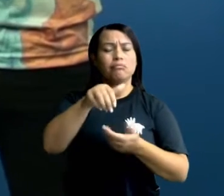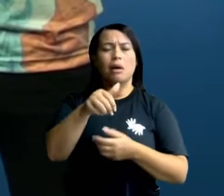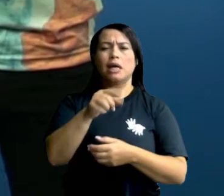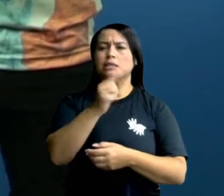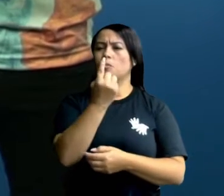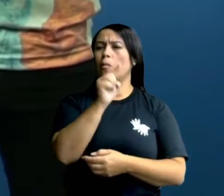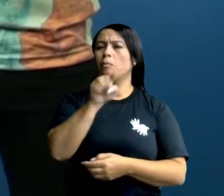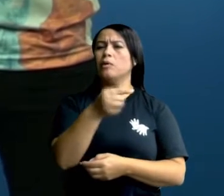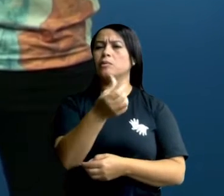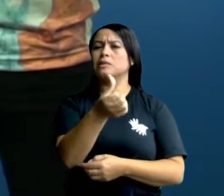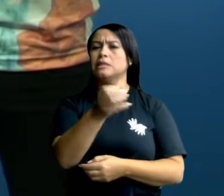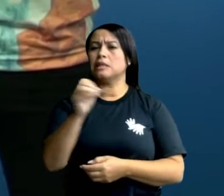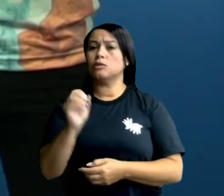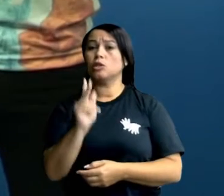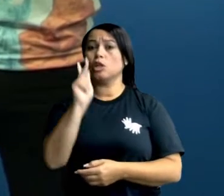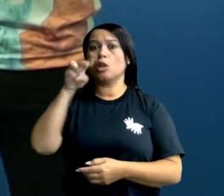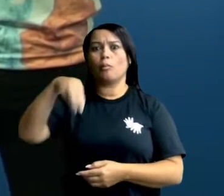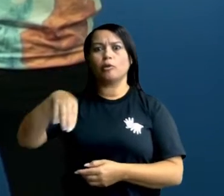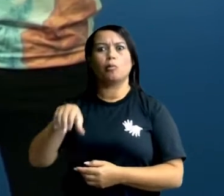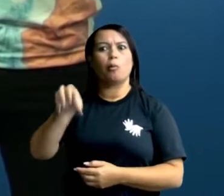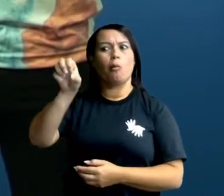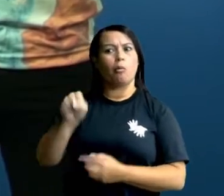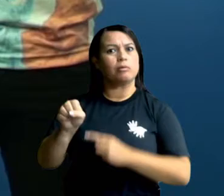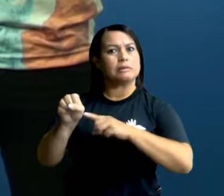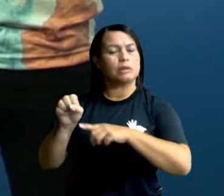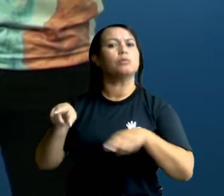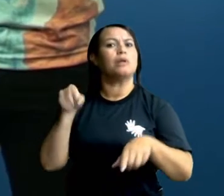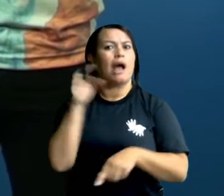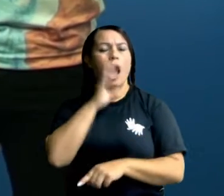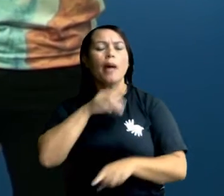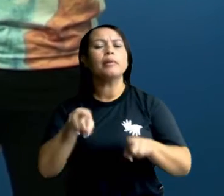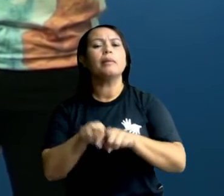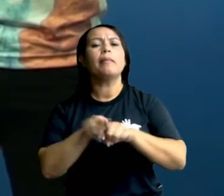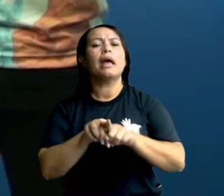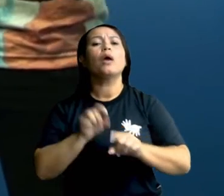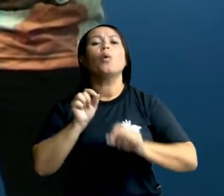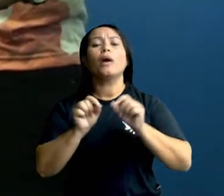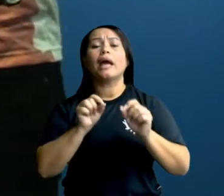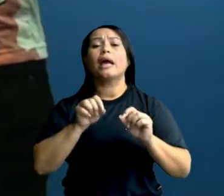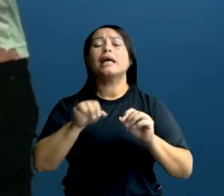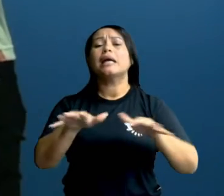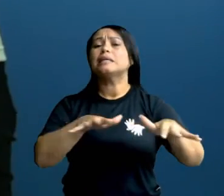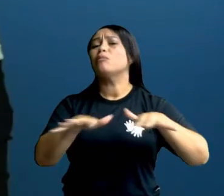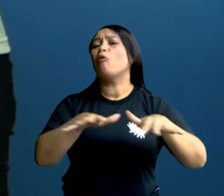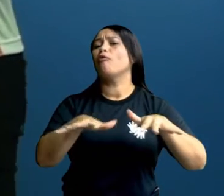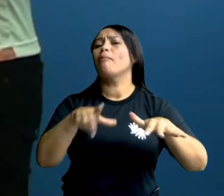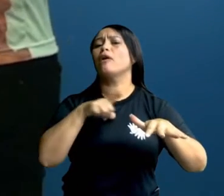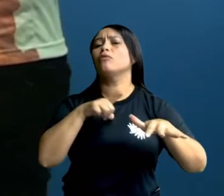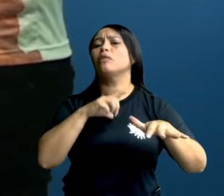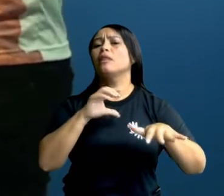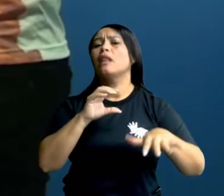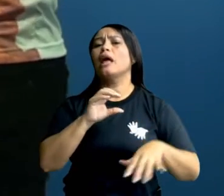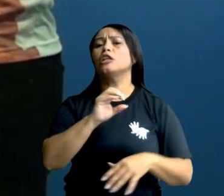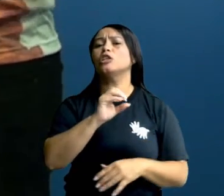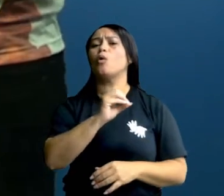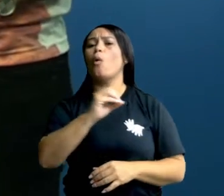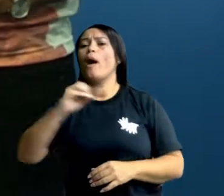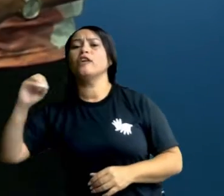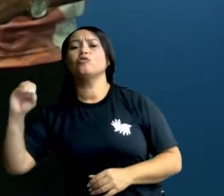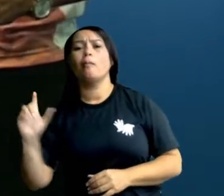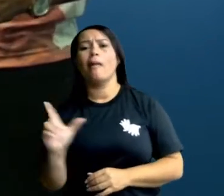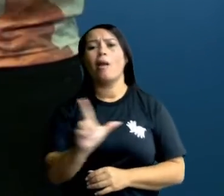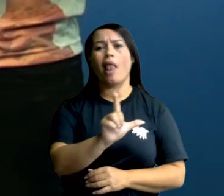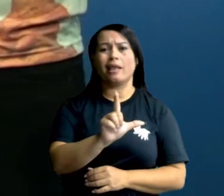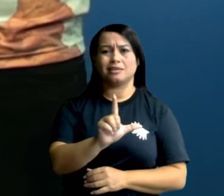1.600 km por segundo. Uma outra importante informação é que esse movimento ocorre de oeste para leste, como